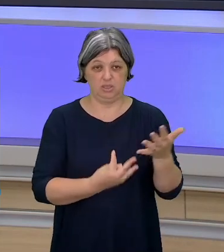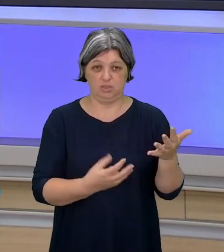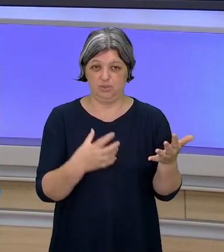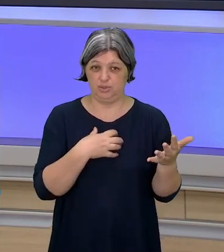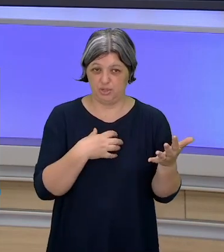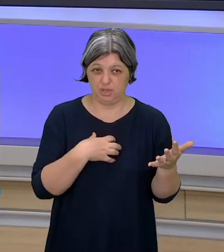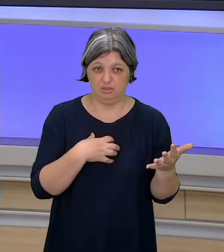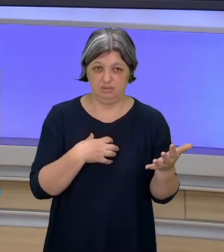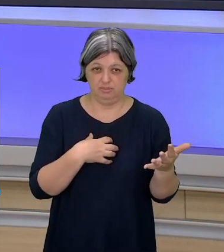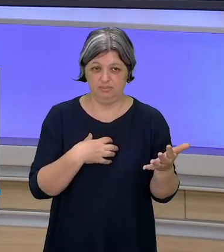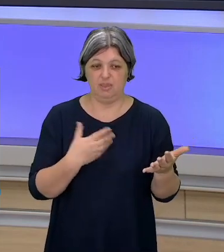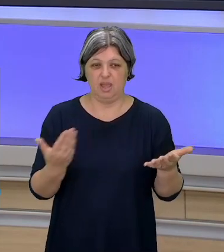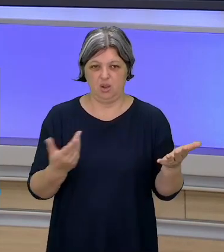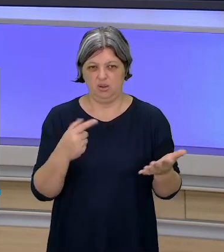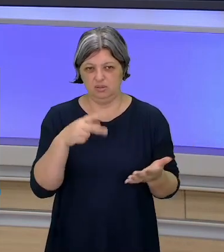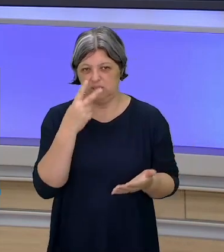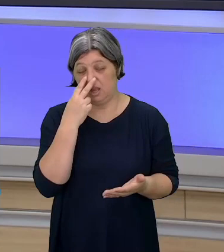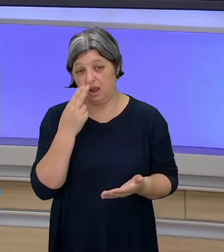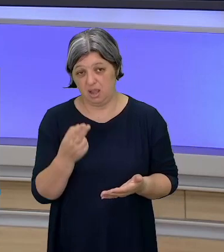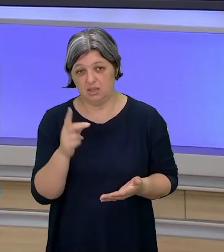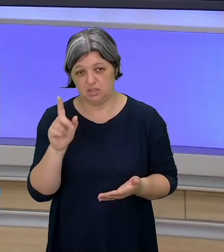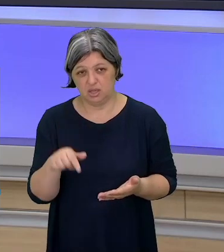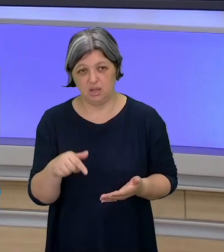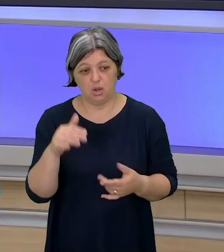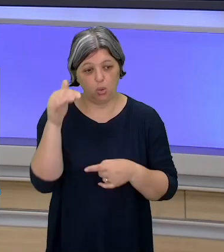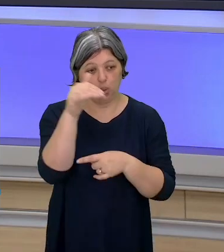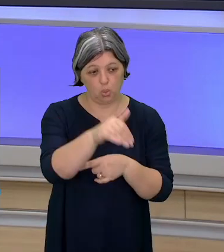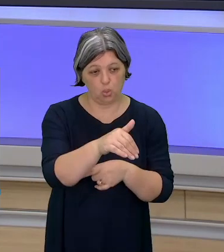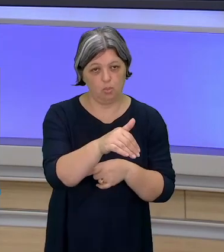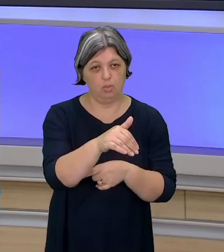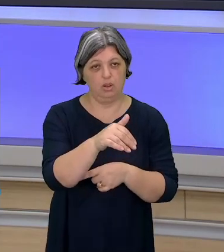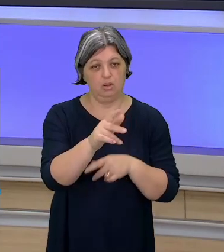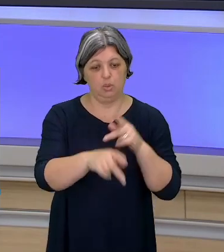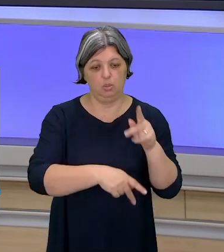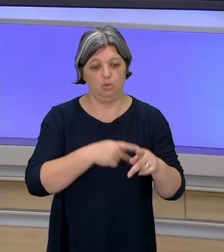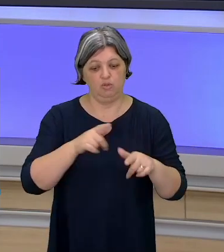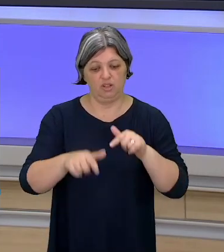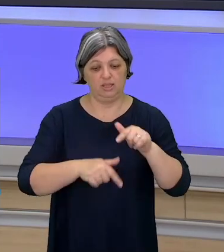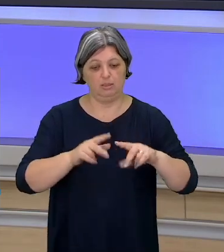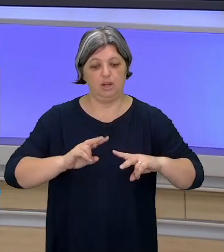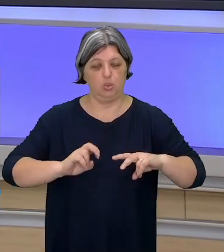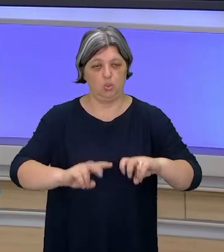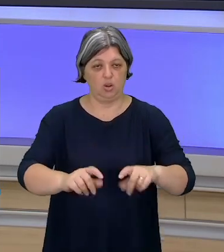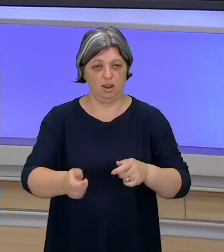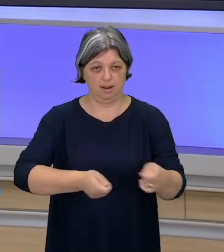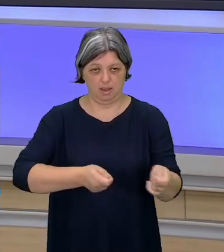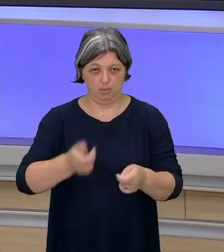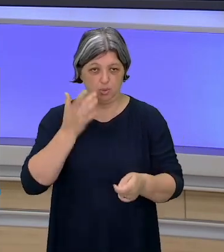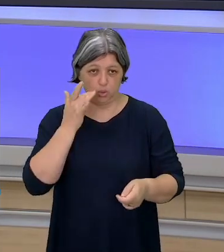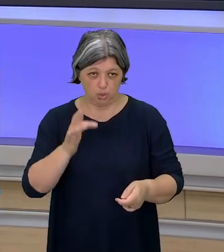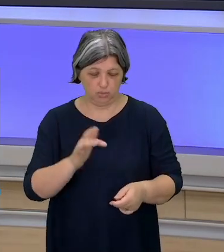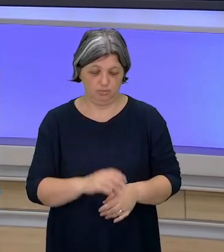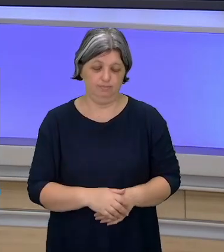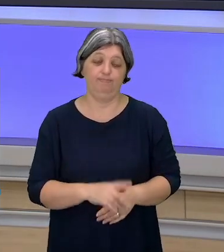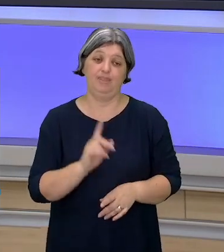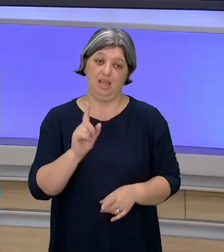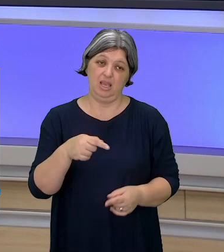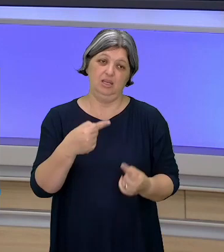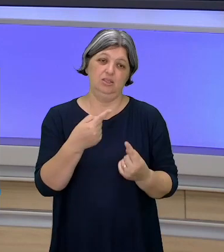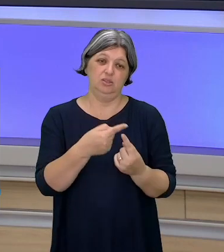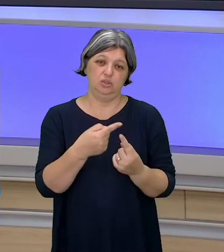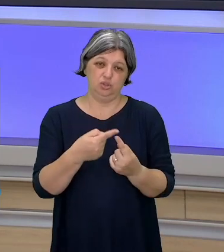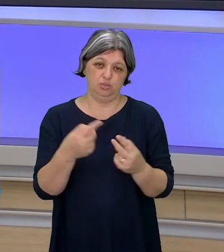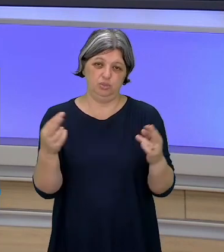que agora você acha que a culpa são dos garimpeiros e do alagamento da Amazônia. Então, esse é o tipo